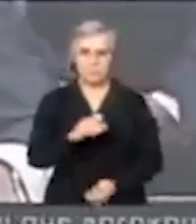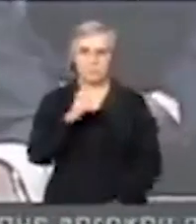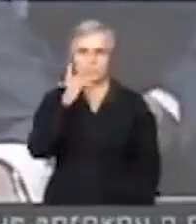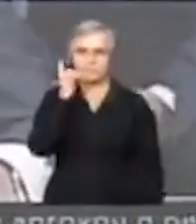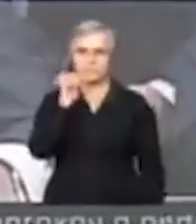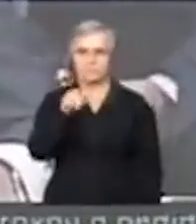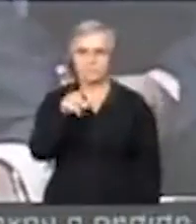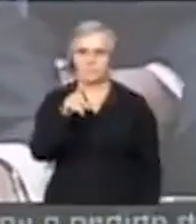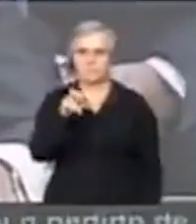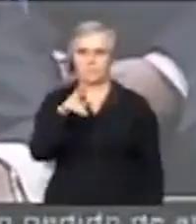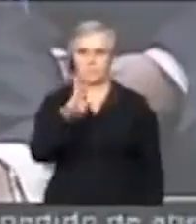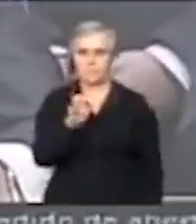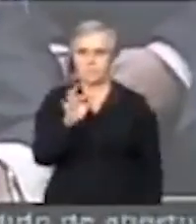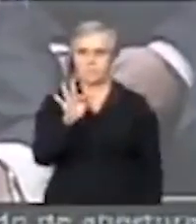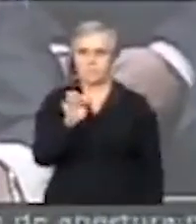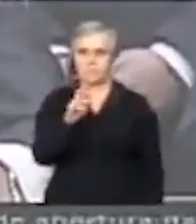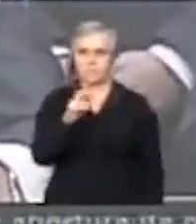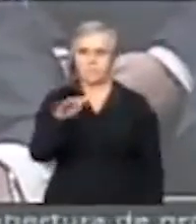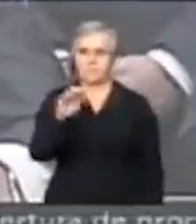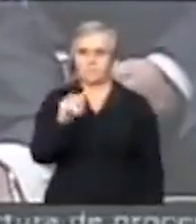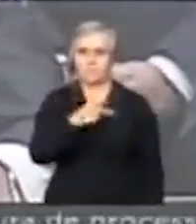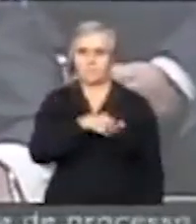Deputado André Fufuca, do PP.